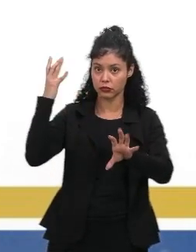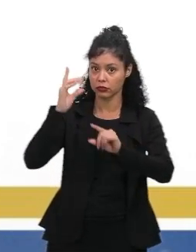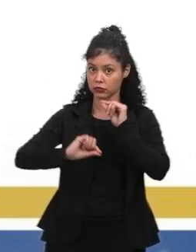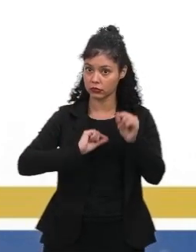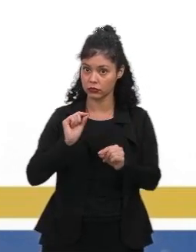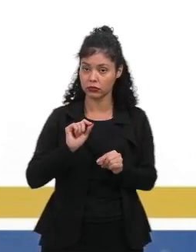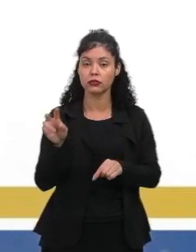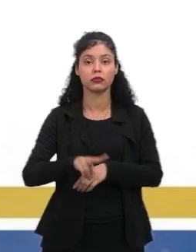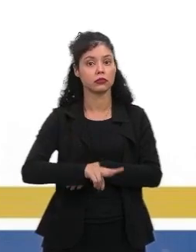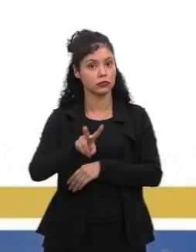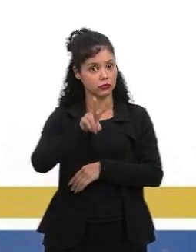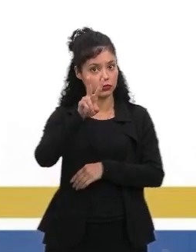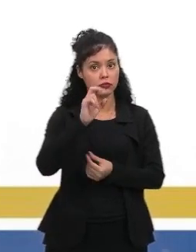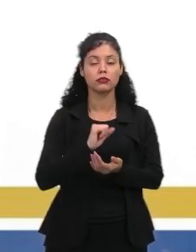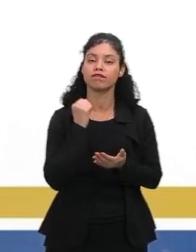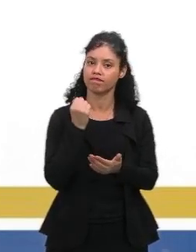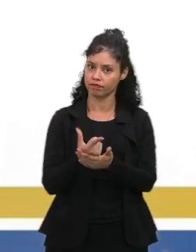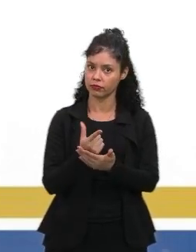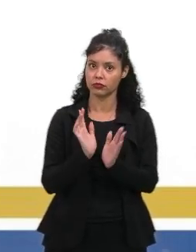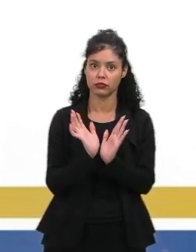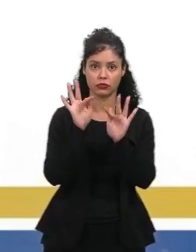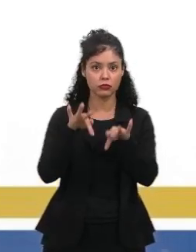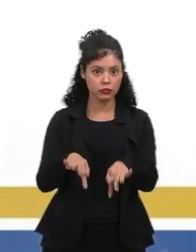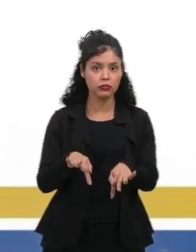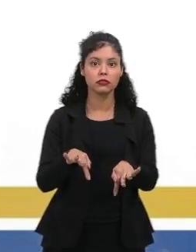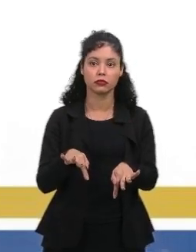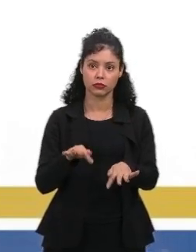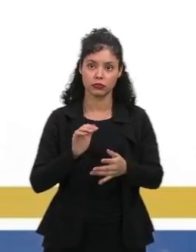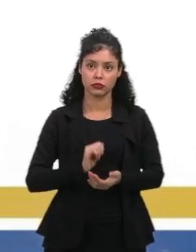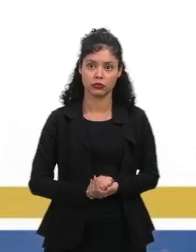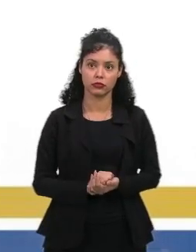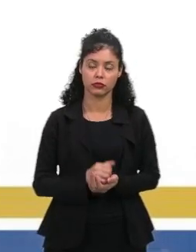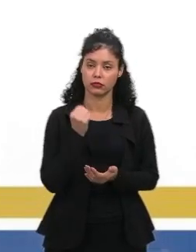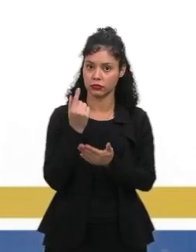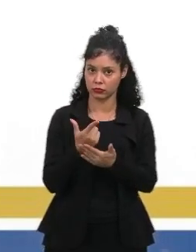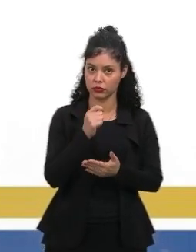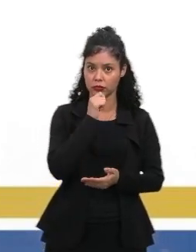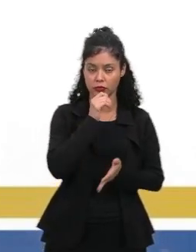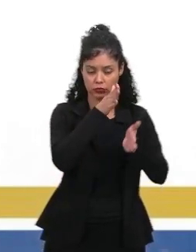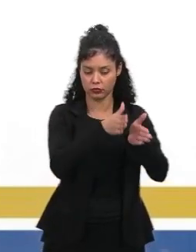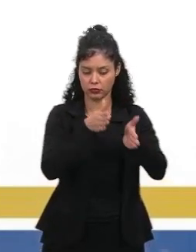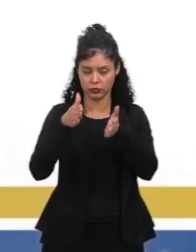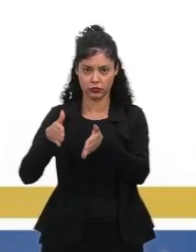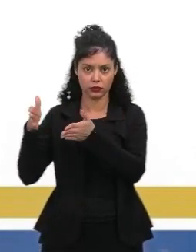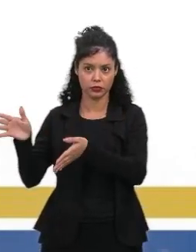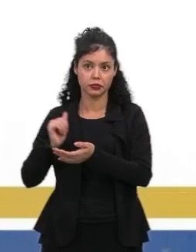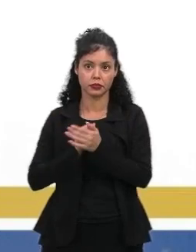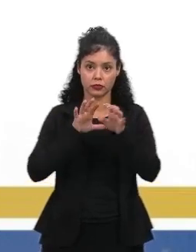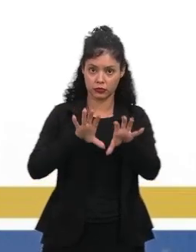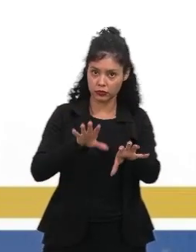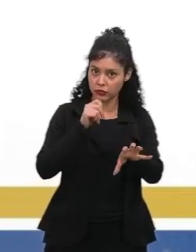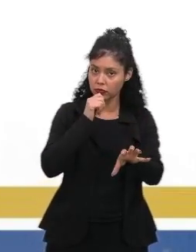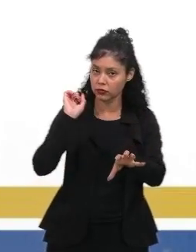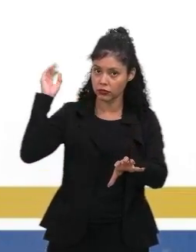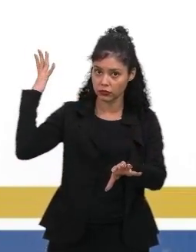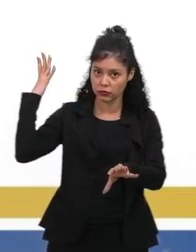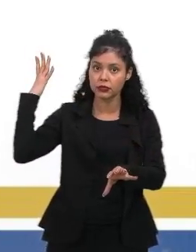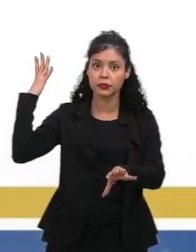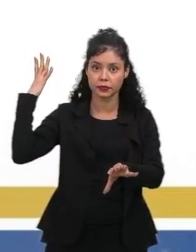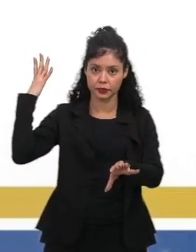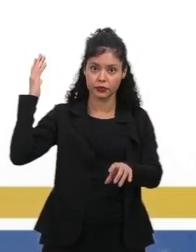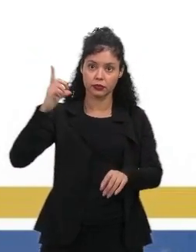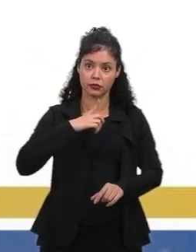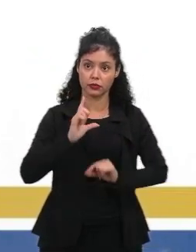esse vai ser o valor que vai ser pago ao final desse pagamento parcelado. Dessa maneira, temos